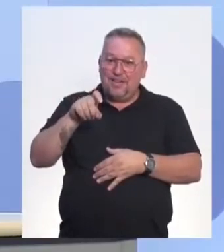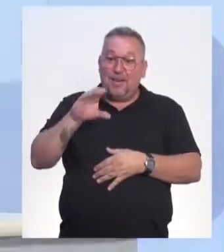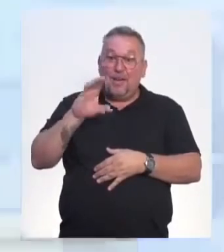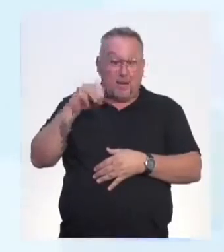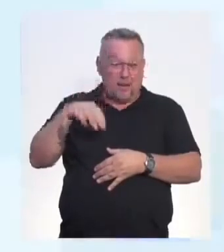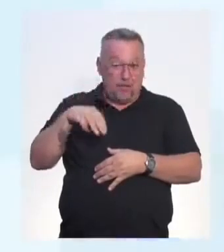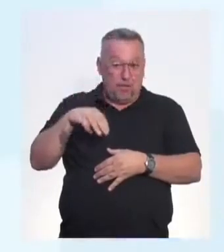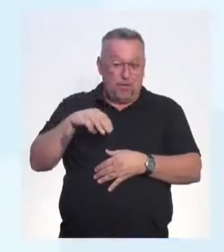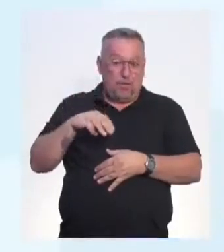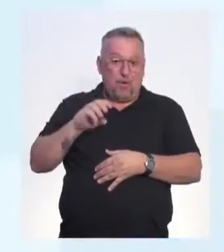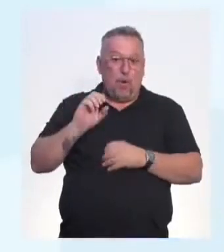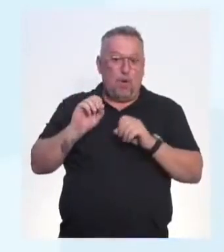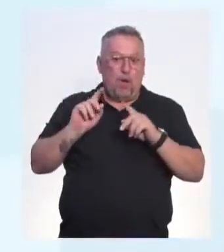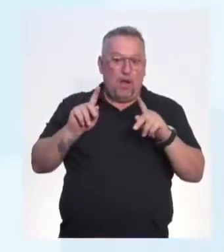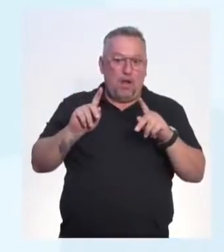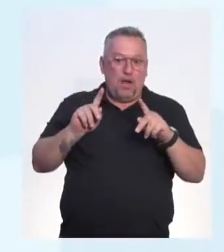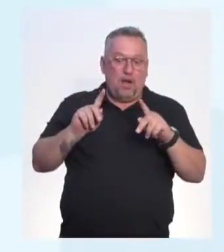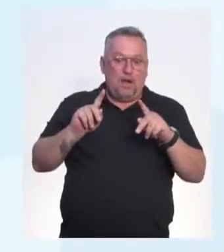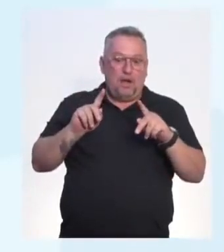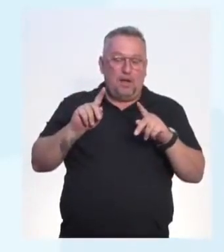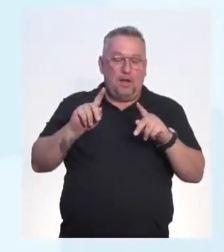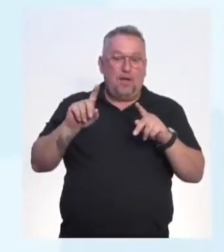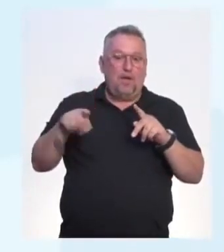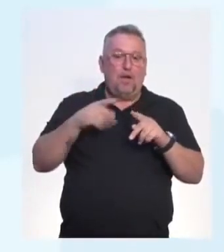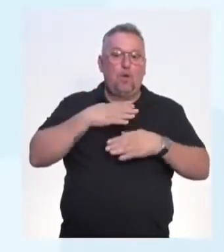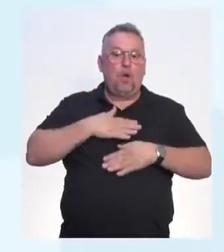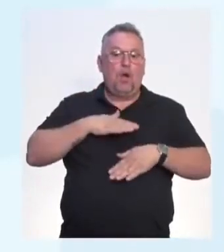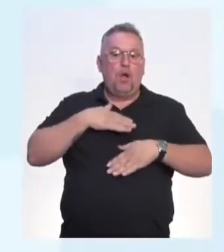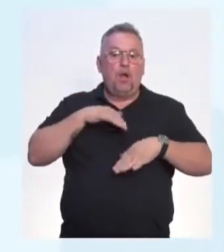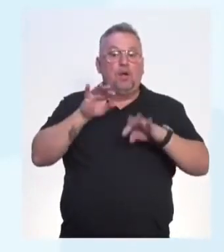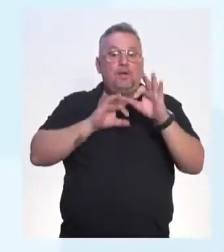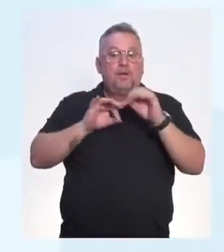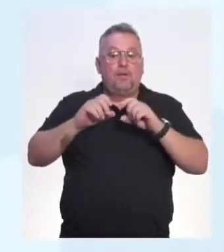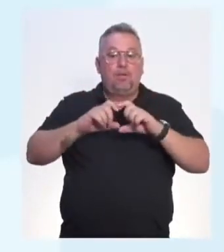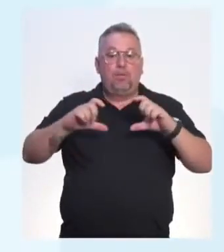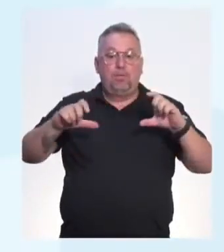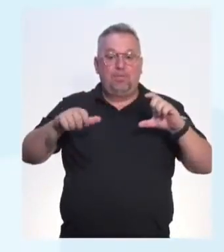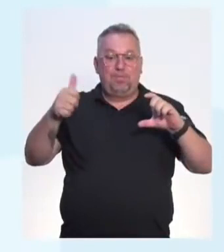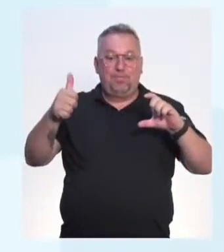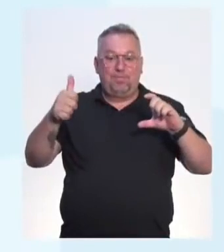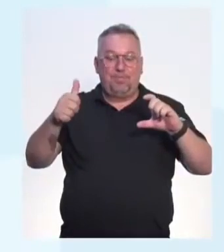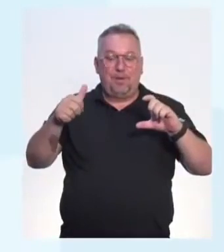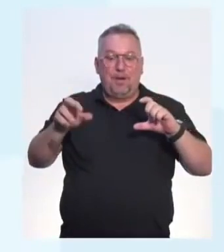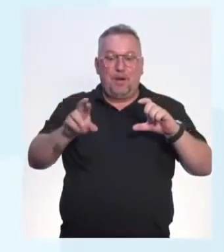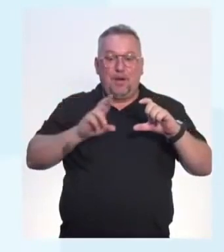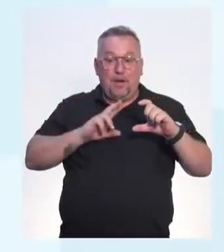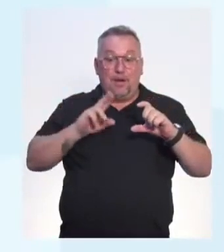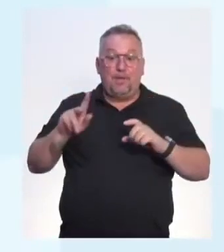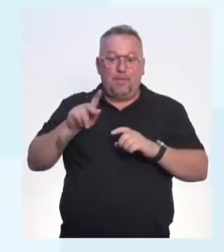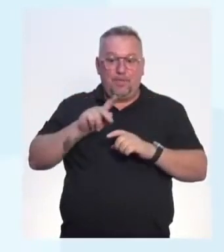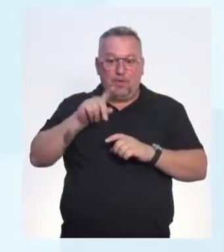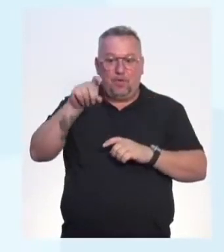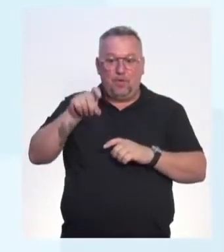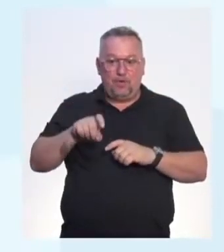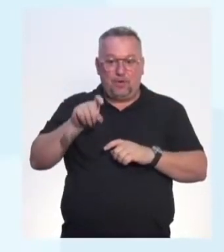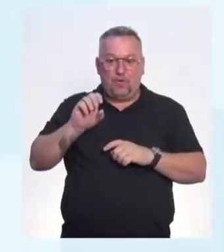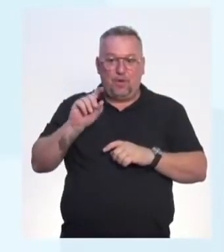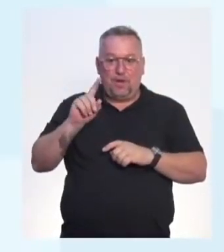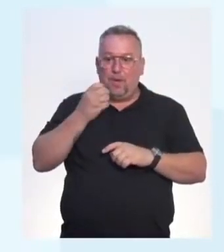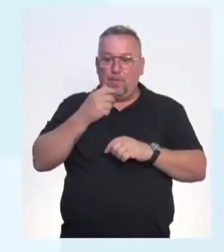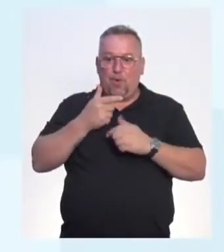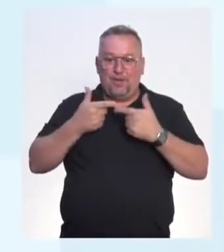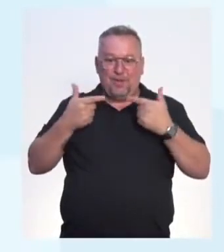hein, pessoal? Ok, então, vai lá com calma, monte a equação, resolva e passe para o seu professor o valor do x.